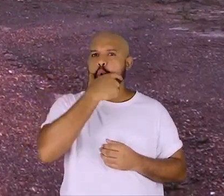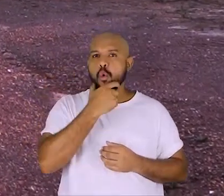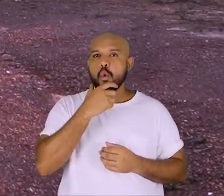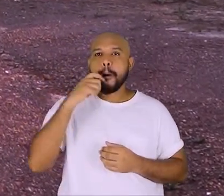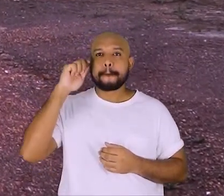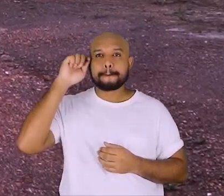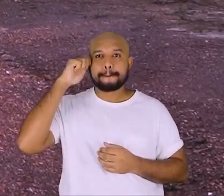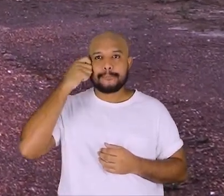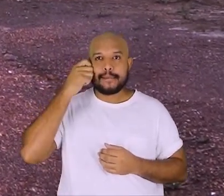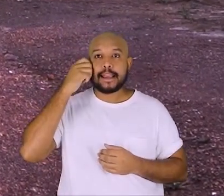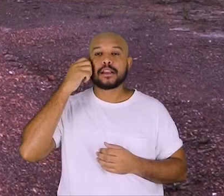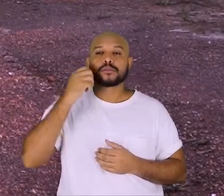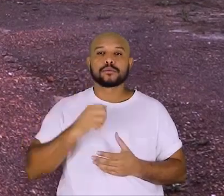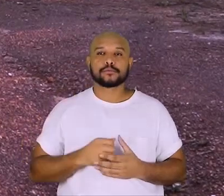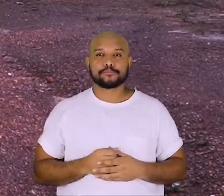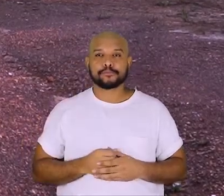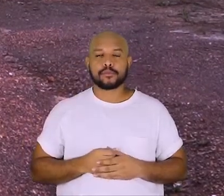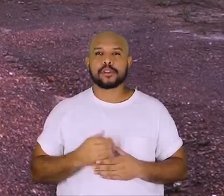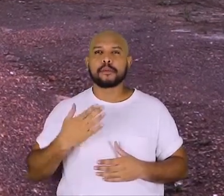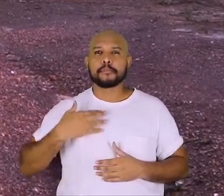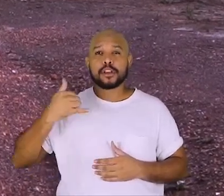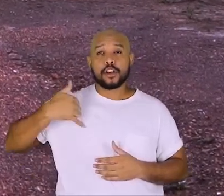Tenho 23 anos,